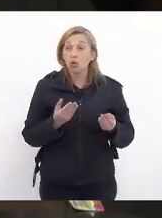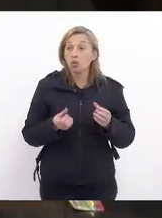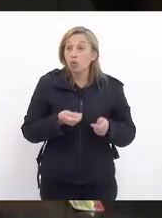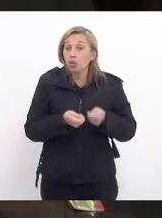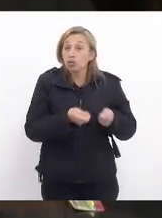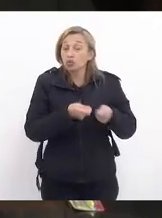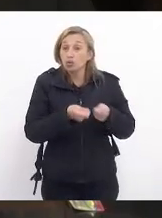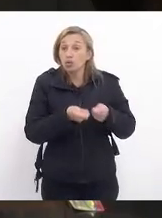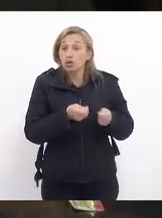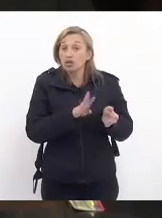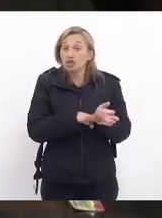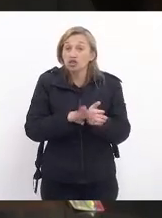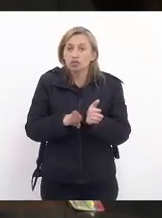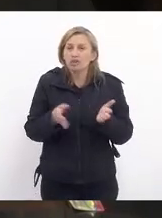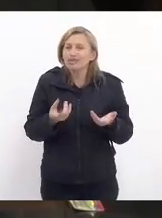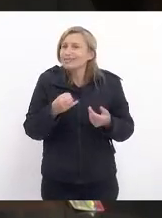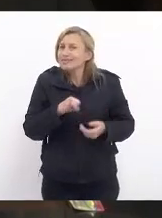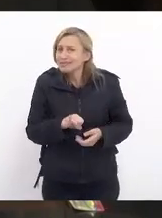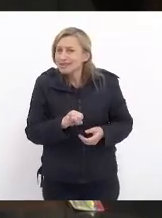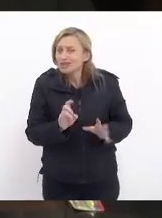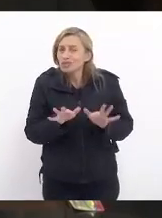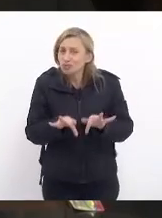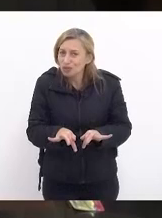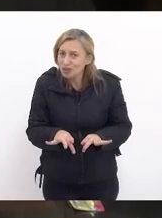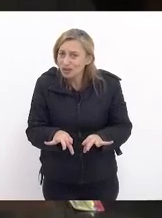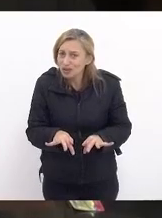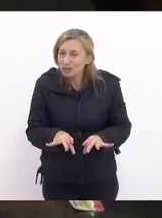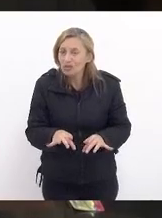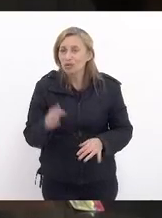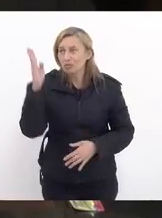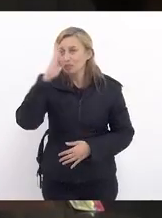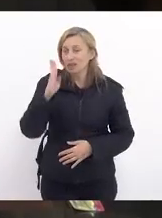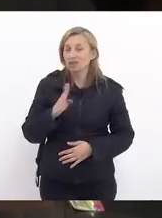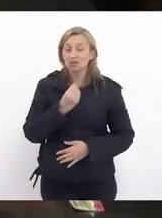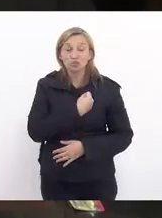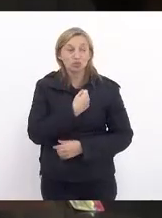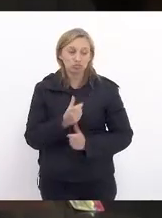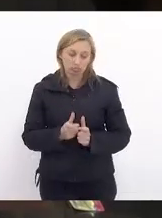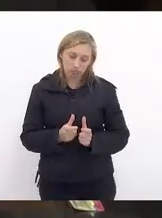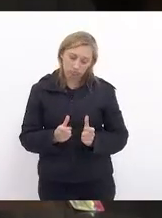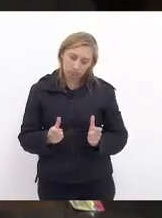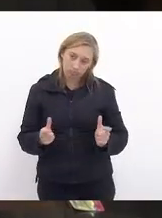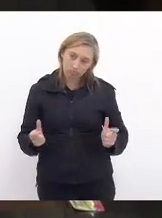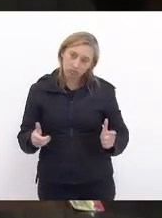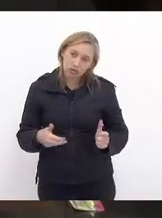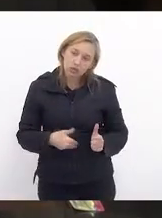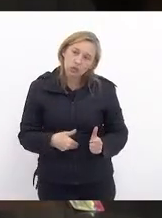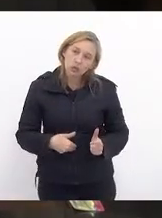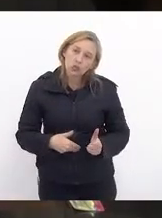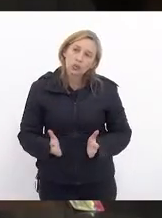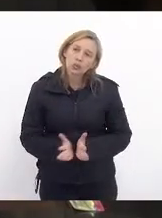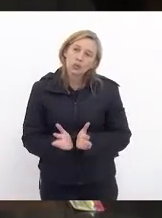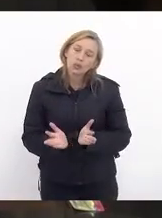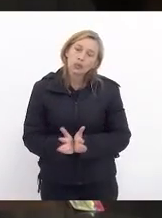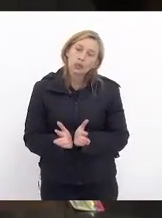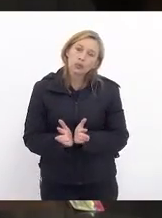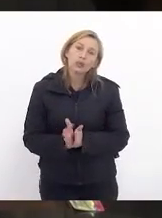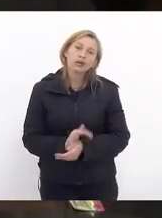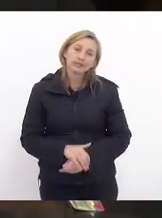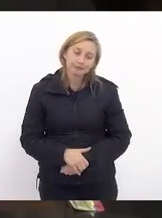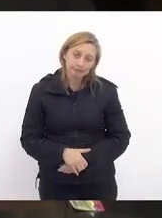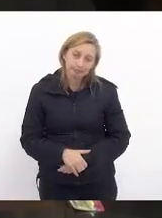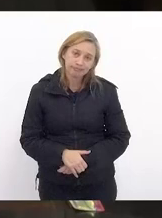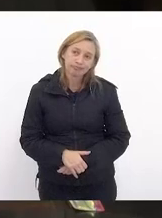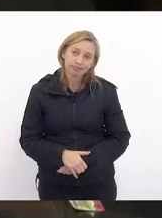controle das despesas e ao fim e ao cabo o Brasil aumenta o número de Miseráveis e pobres Brasil